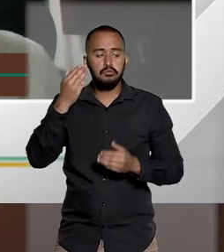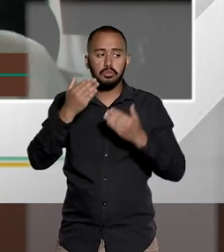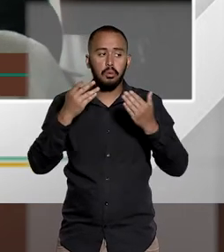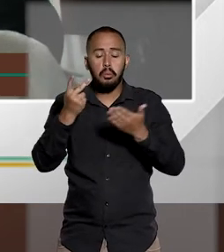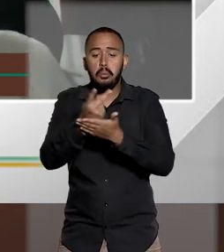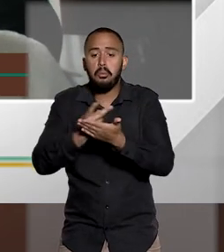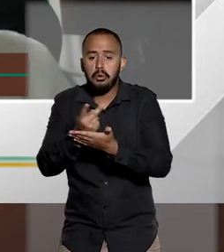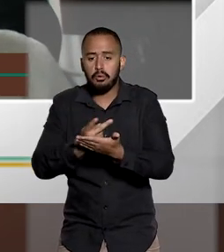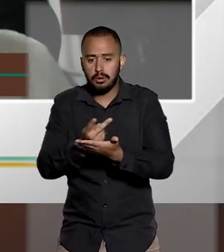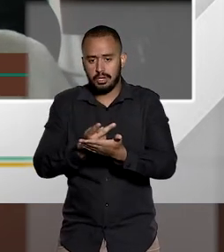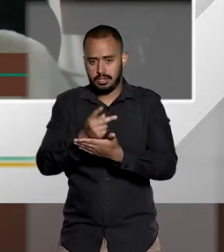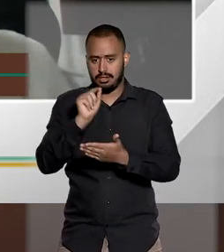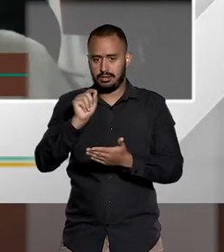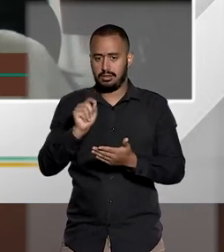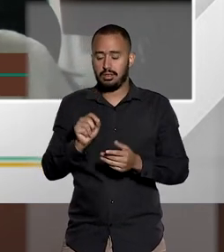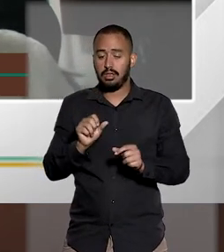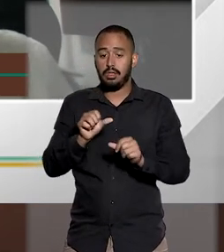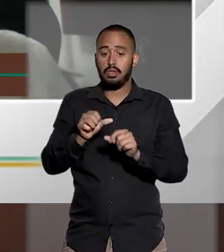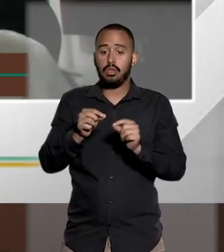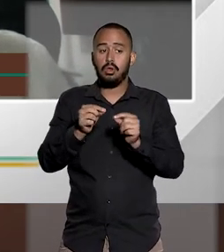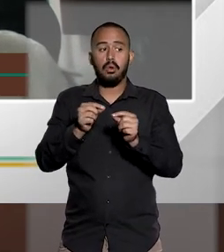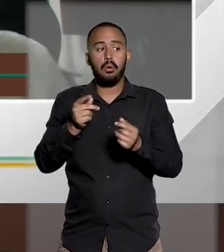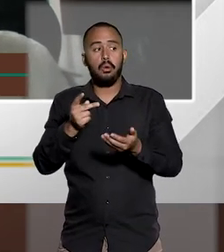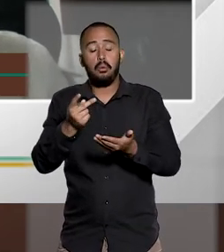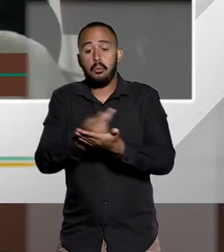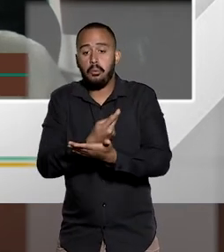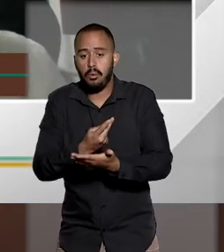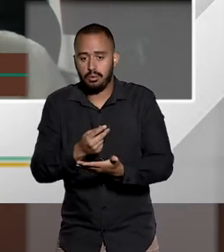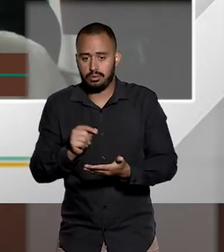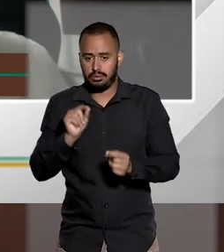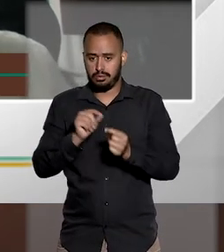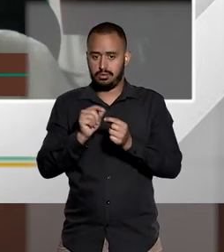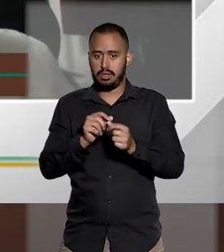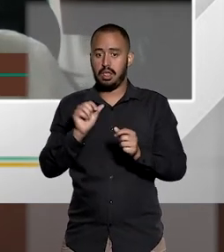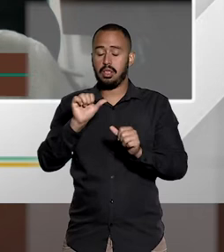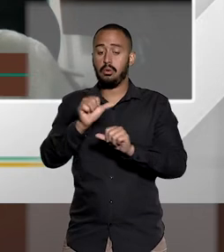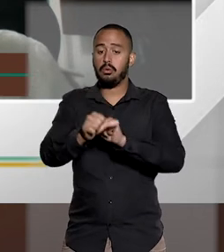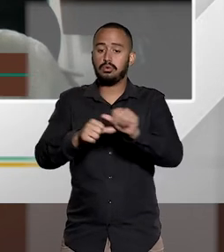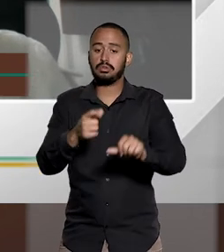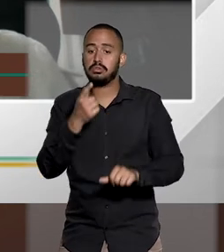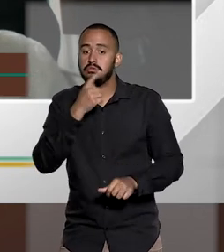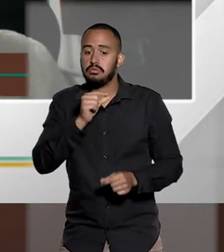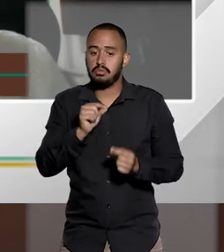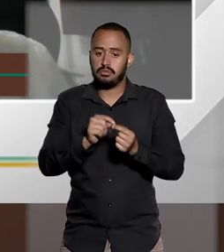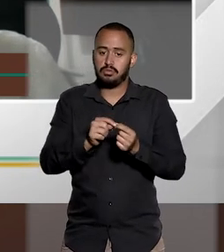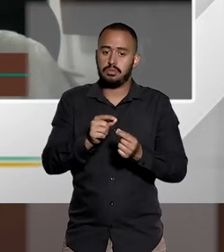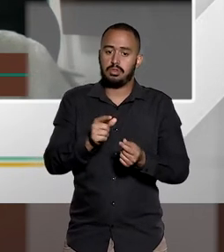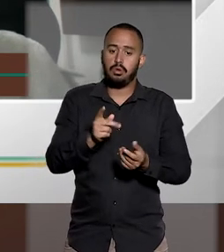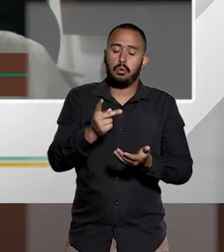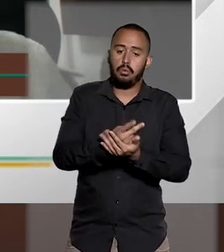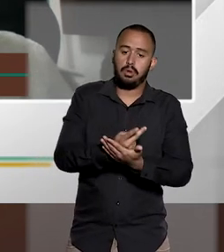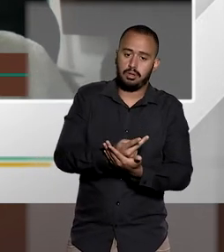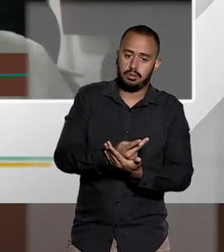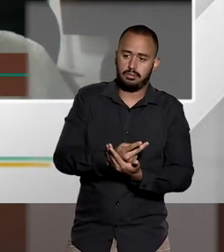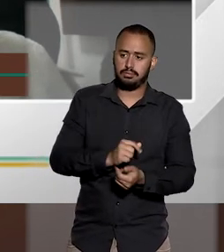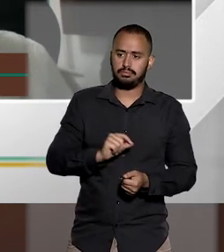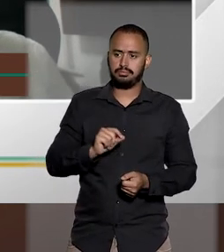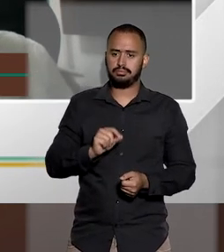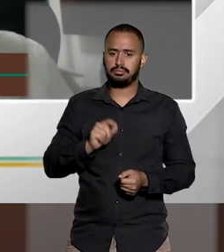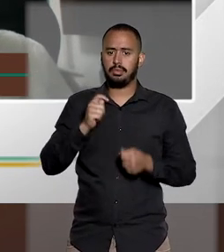acontecendo, tentar corrigir a situação. E nesse contraditório,